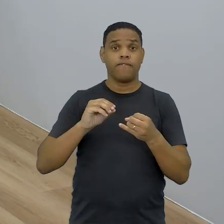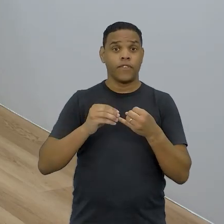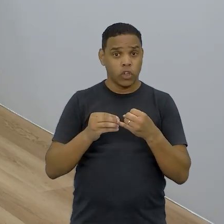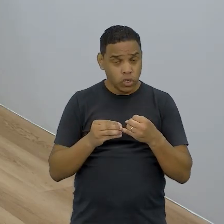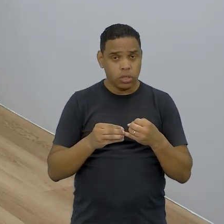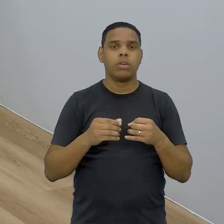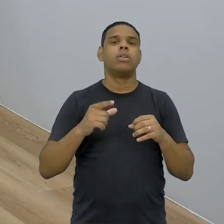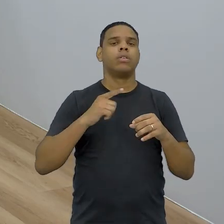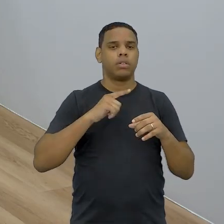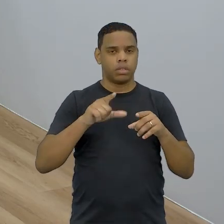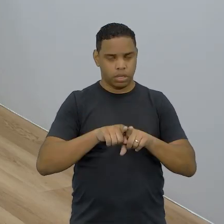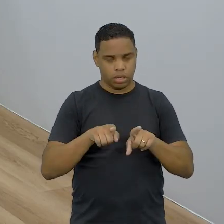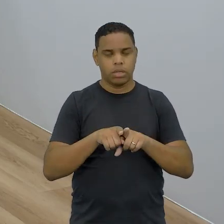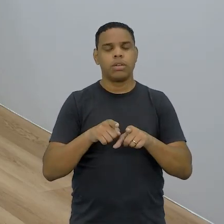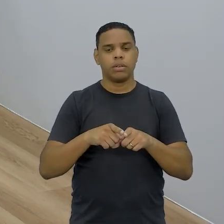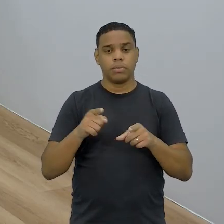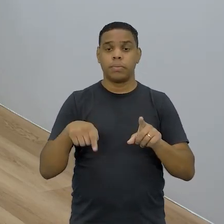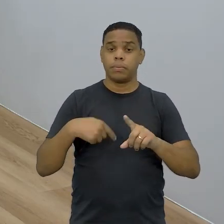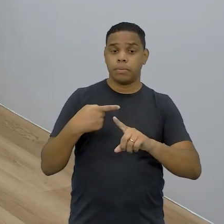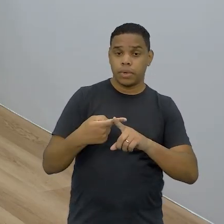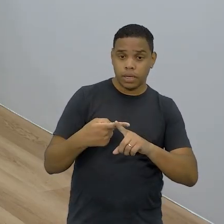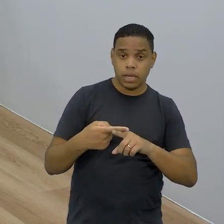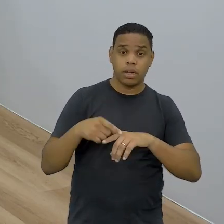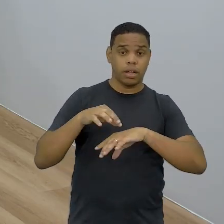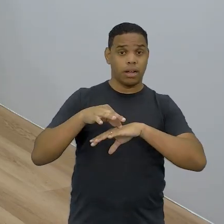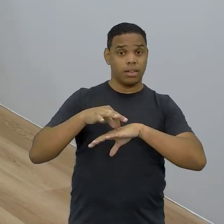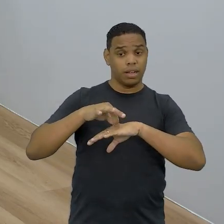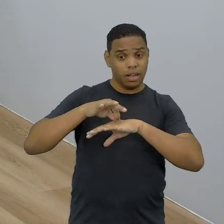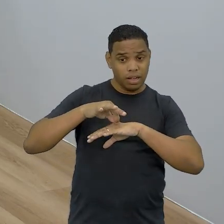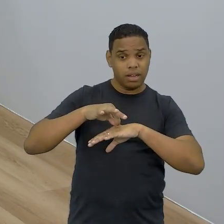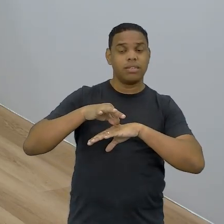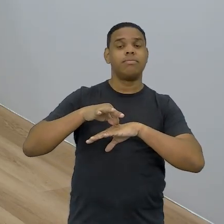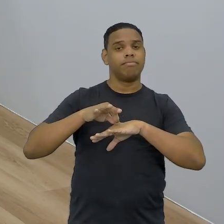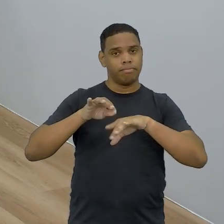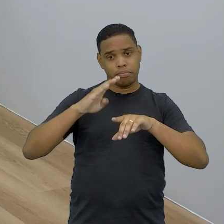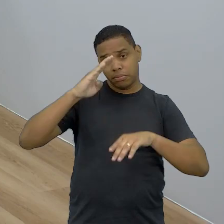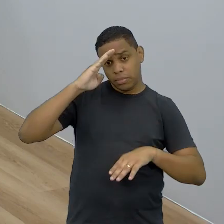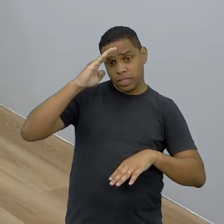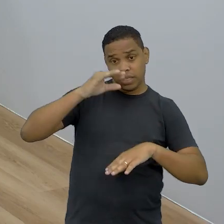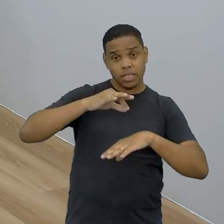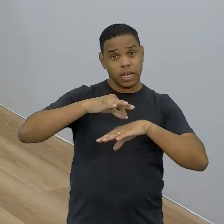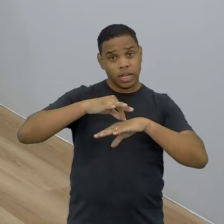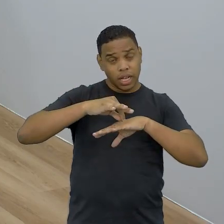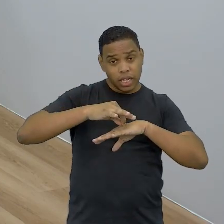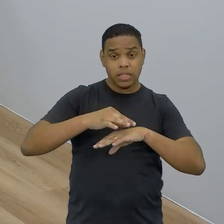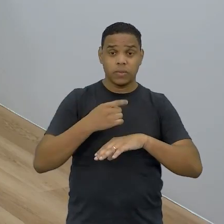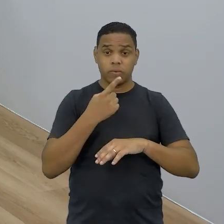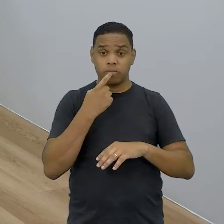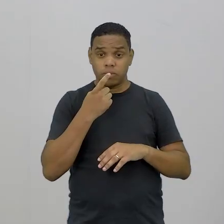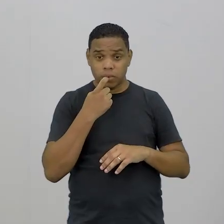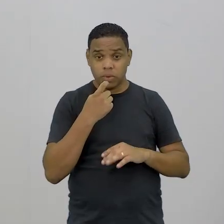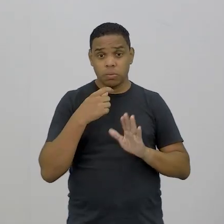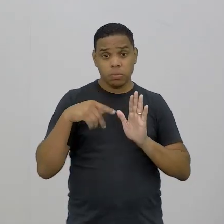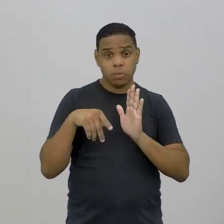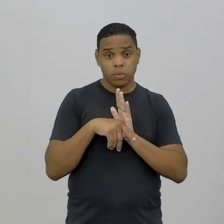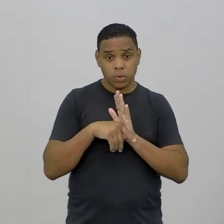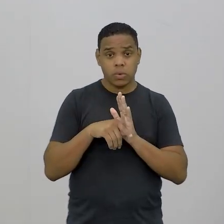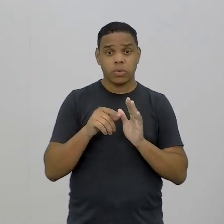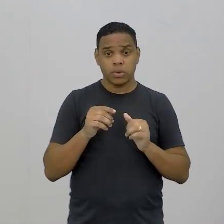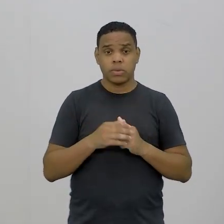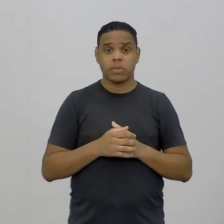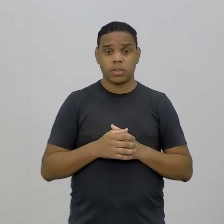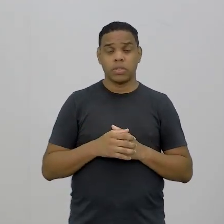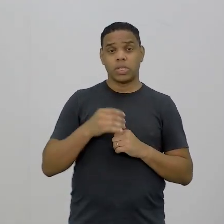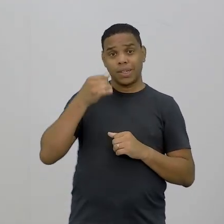você citou muito bem, né? A questão da carne, principalmente a carne vermelha, né? A carne, por exemplo,